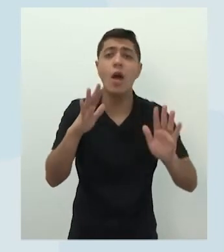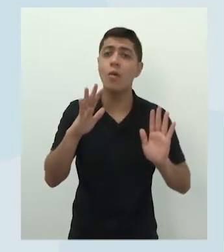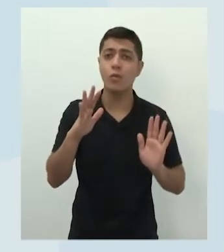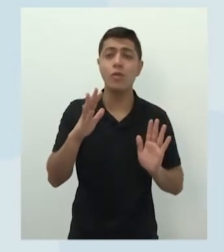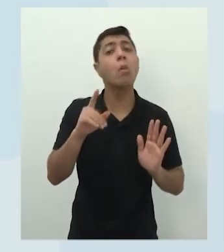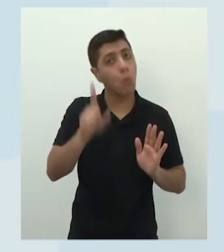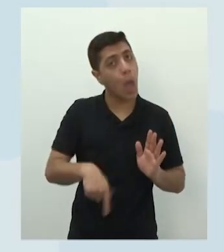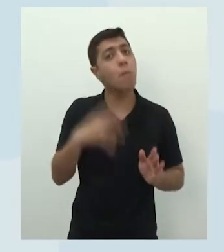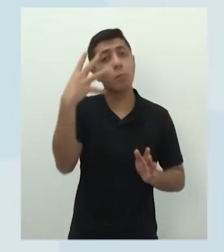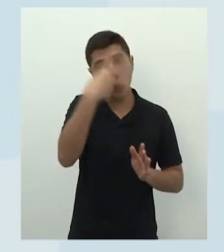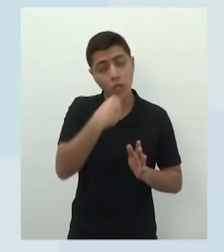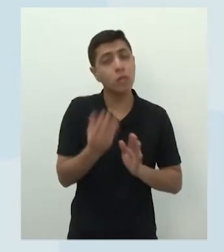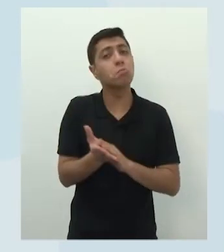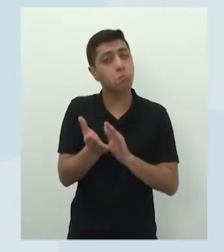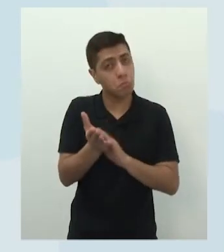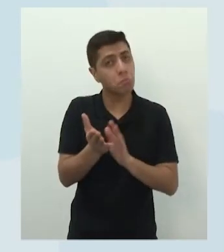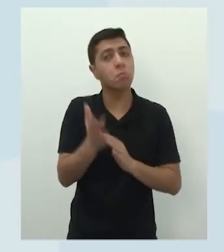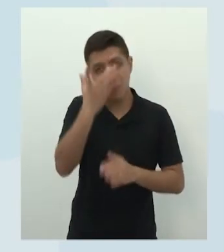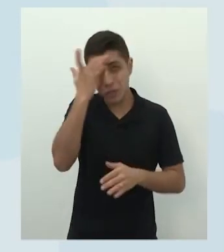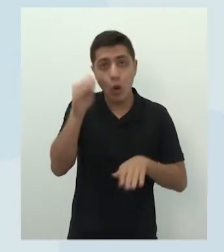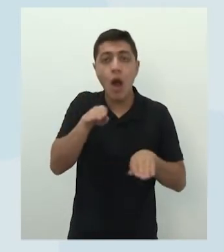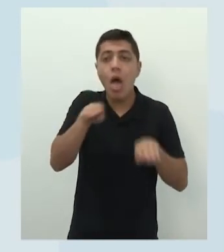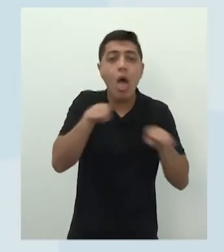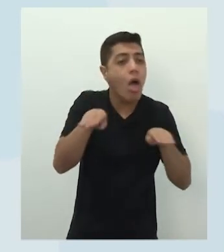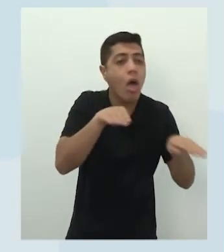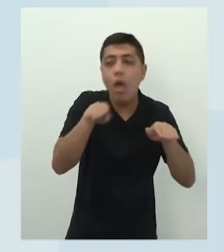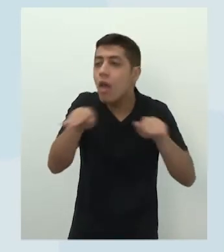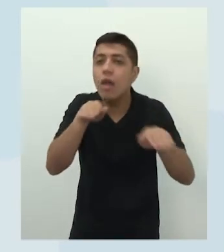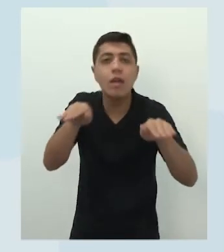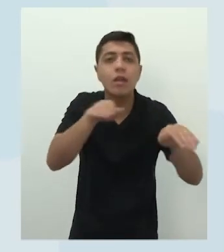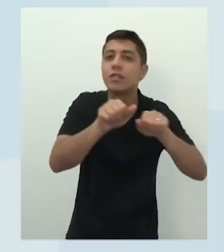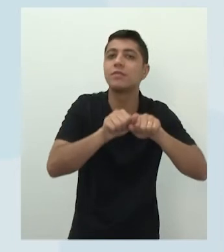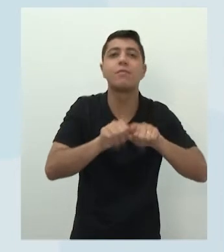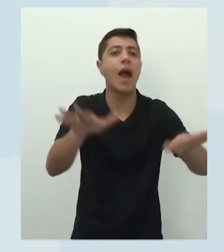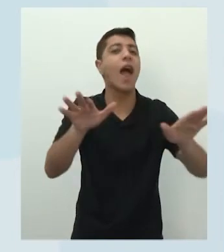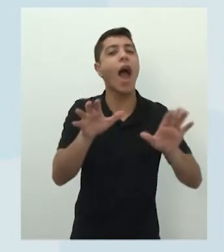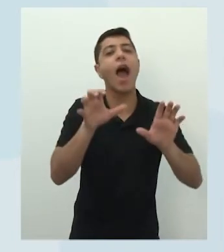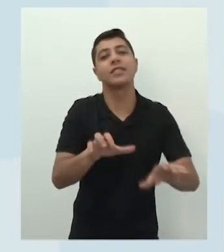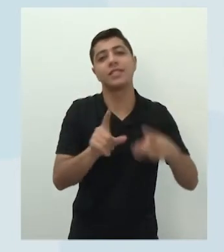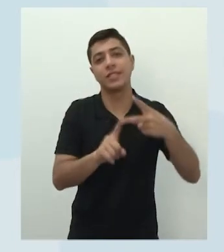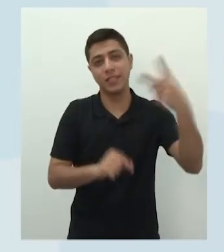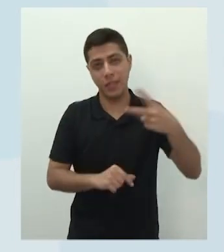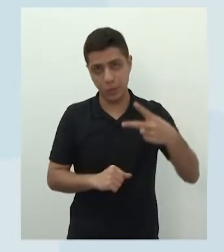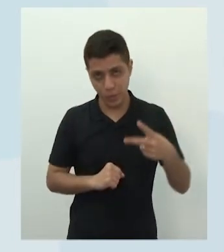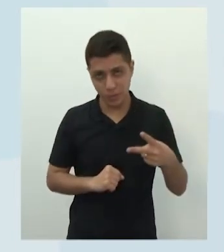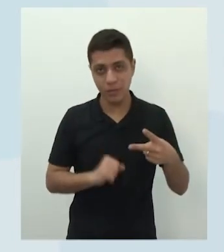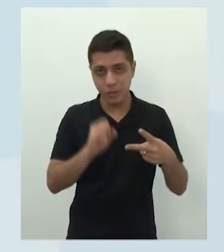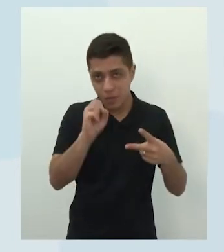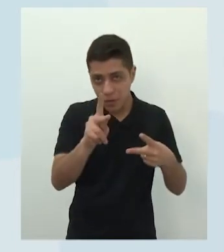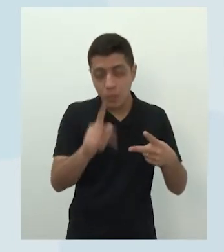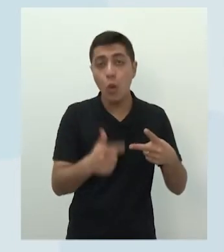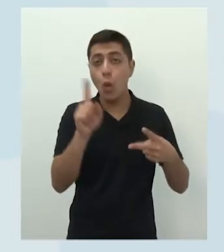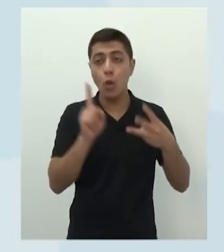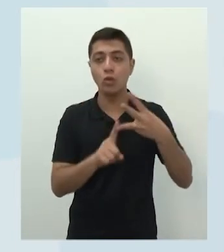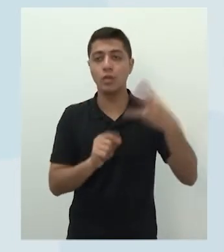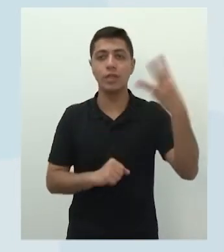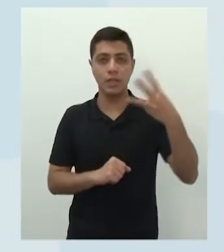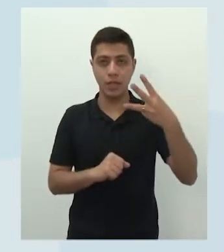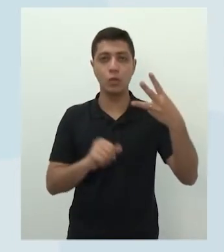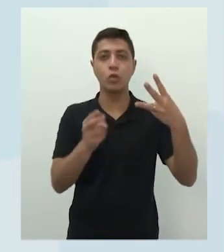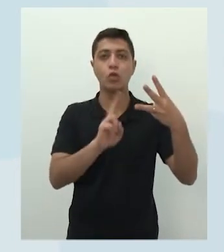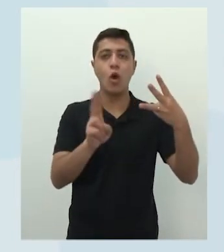inteligência coletiva que sai do fenômeno de interação. Vamos. E, de repente, milhares de pessoas